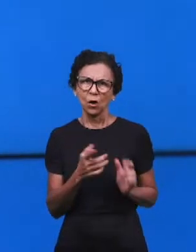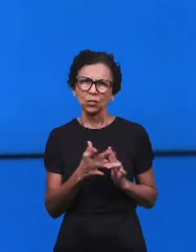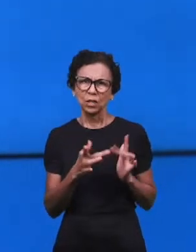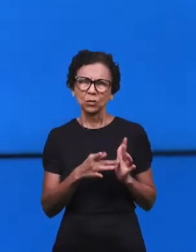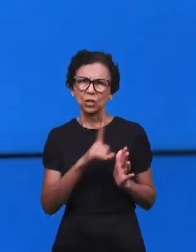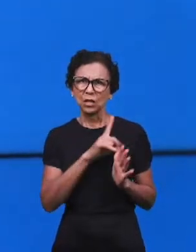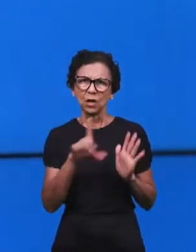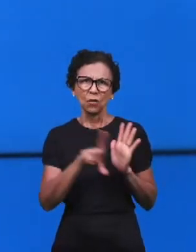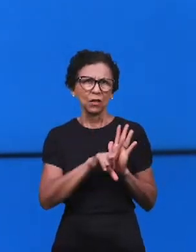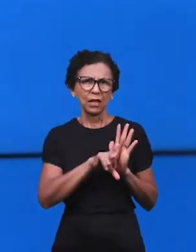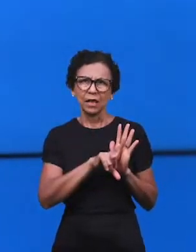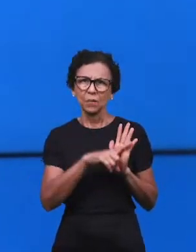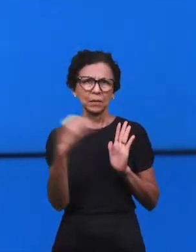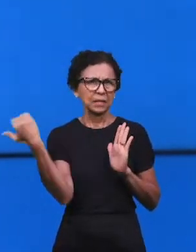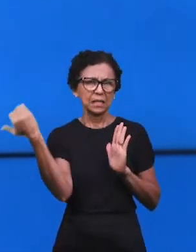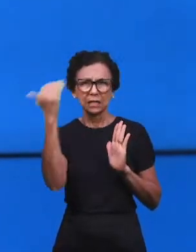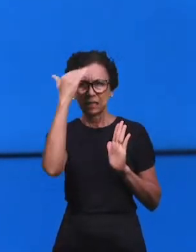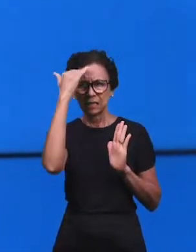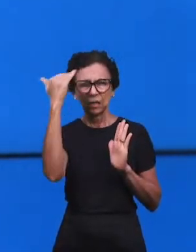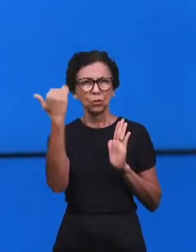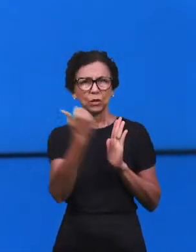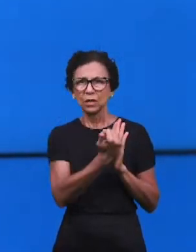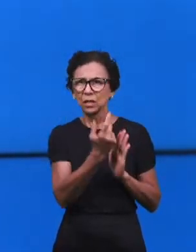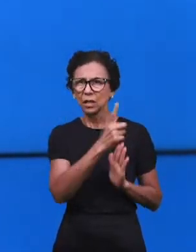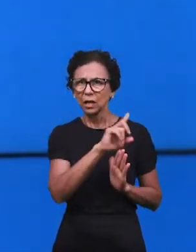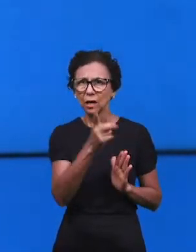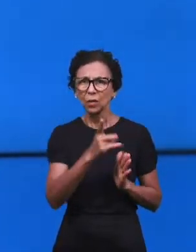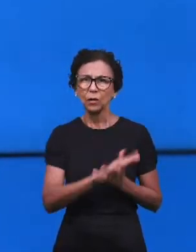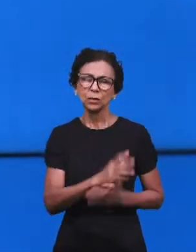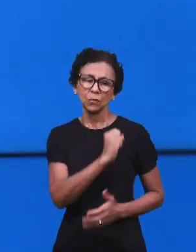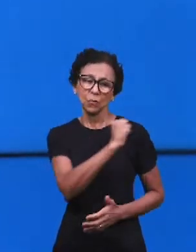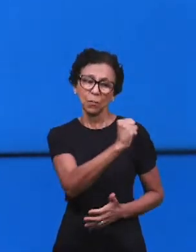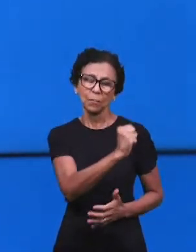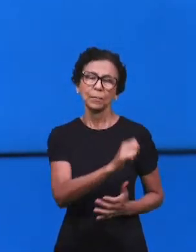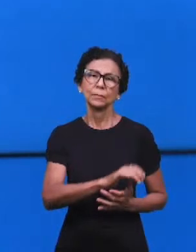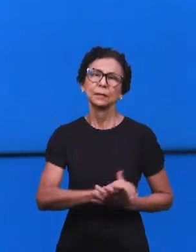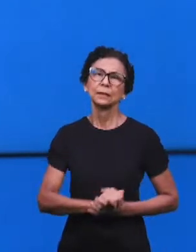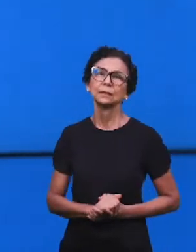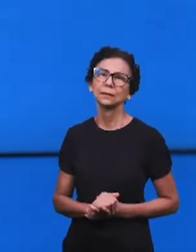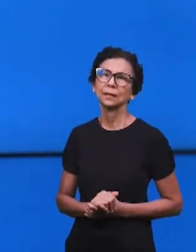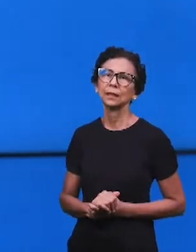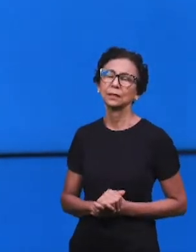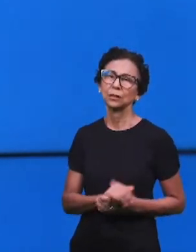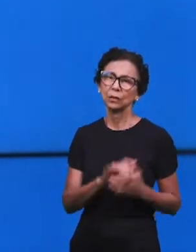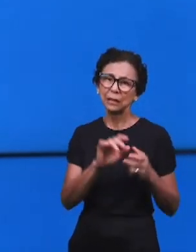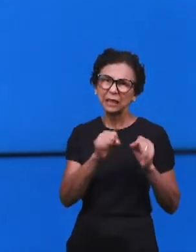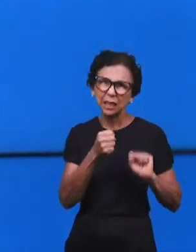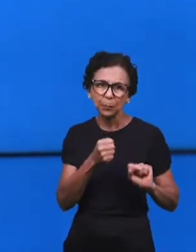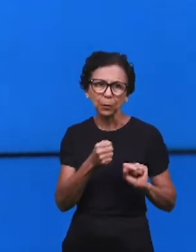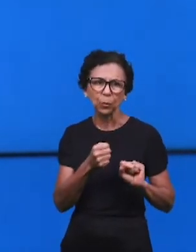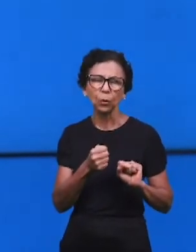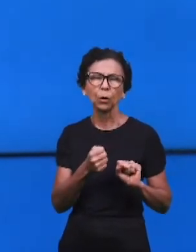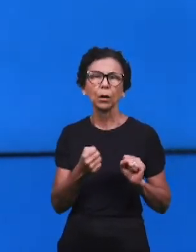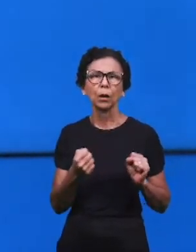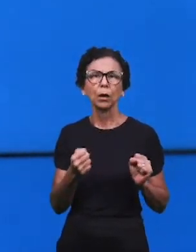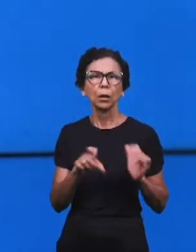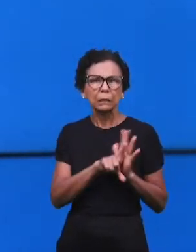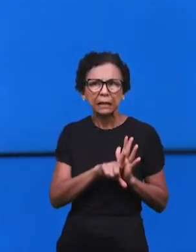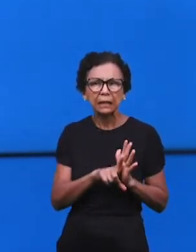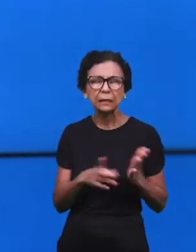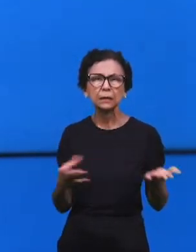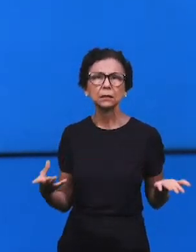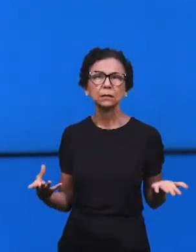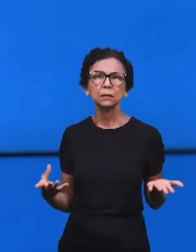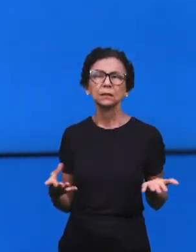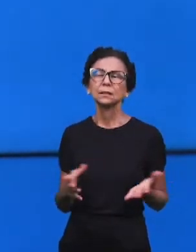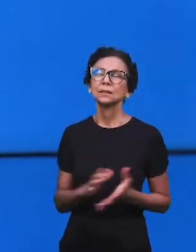era seu próprio Pai, fazendo-se igual a Deus. Então, muito boa a sua resposta, a resposta da irmã Filomena, lá da